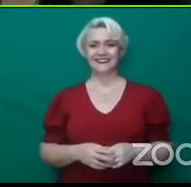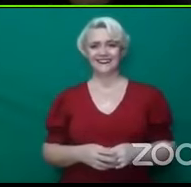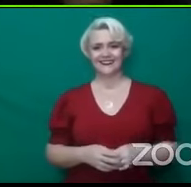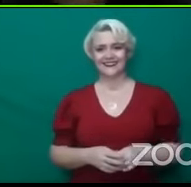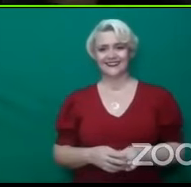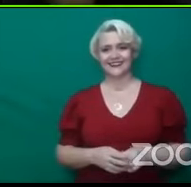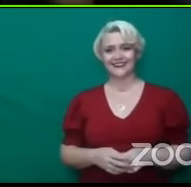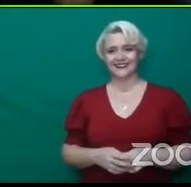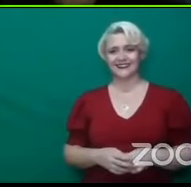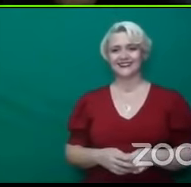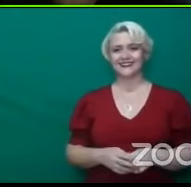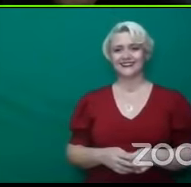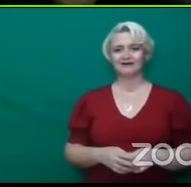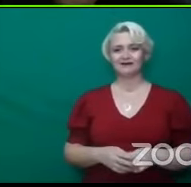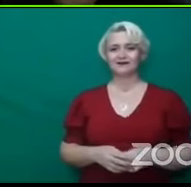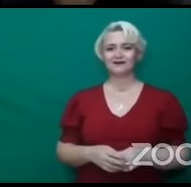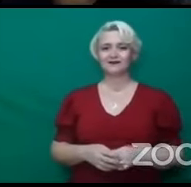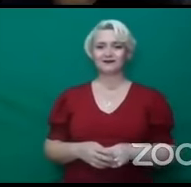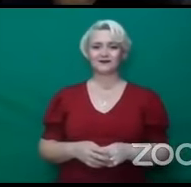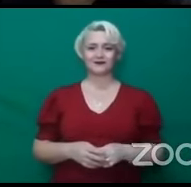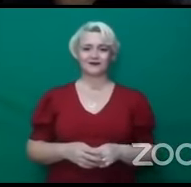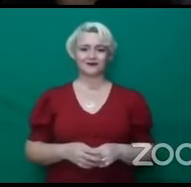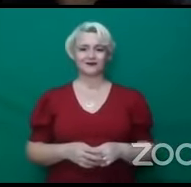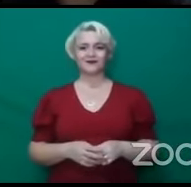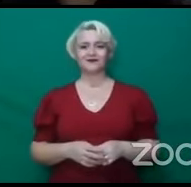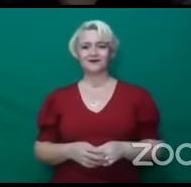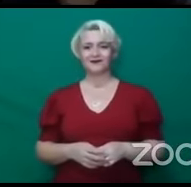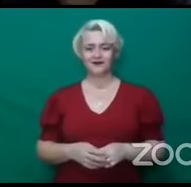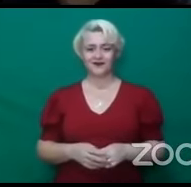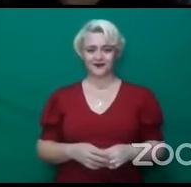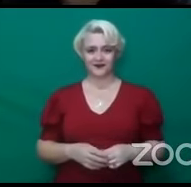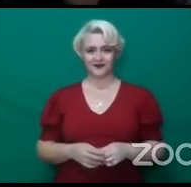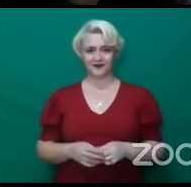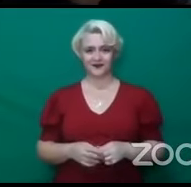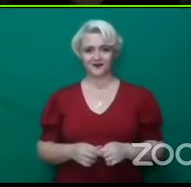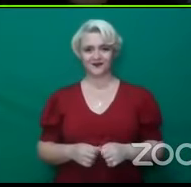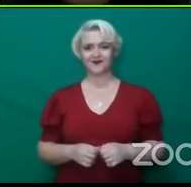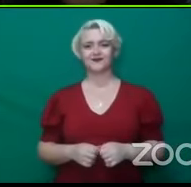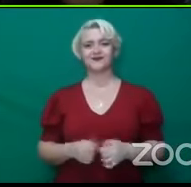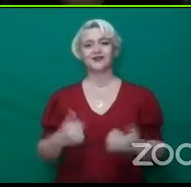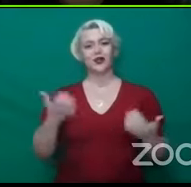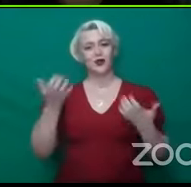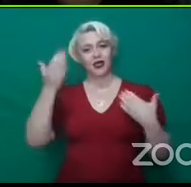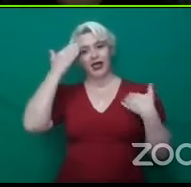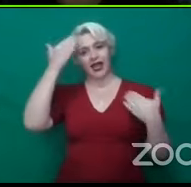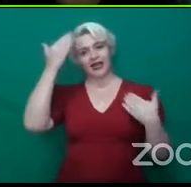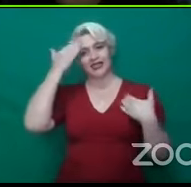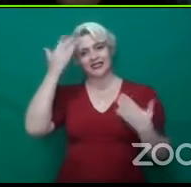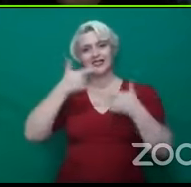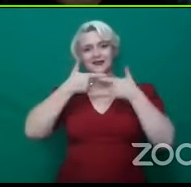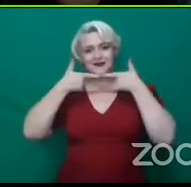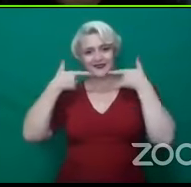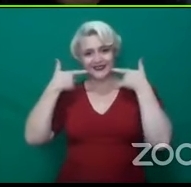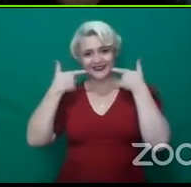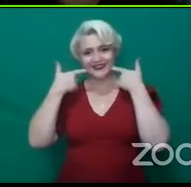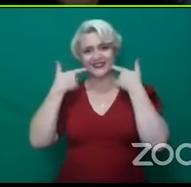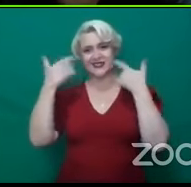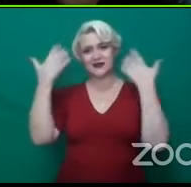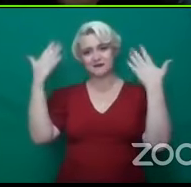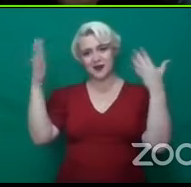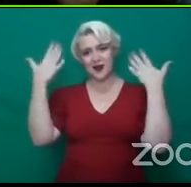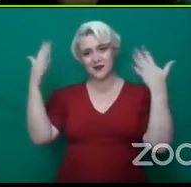Tá funcionando o áudio aí? Está Tá legal? funcionando. Cara, eu queria agradecer a simpatia aí e parabenizar